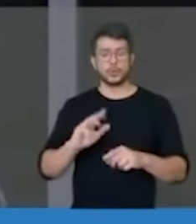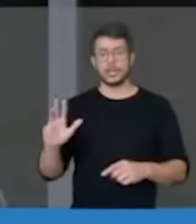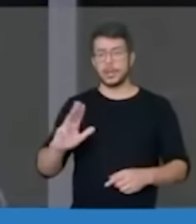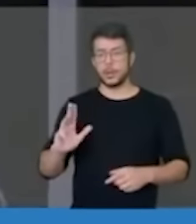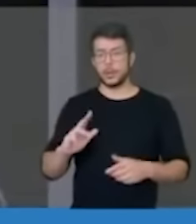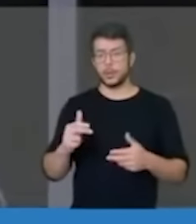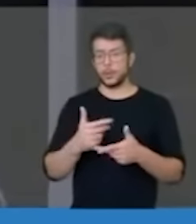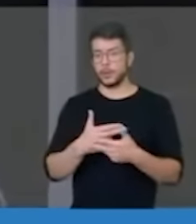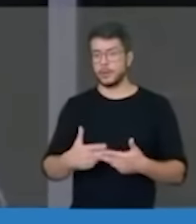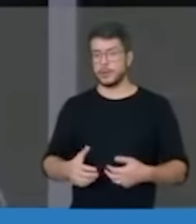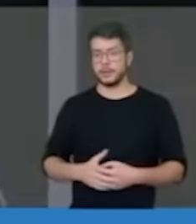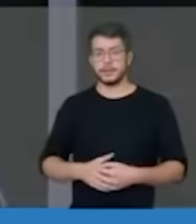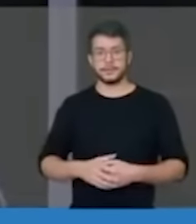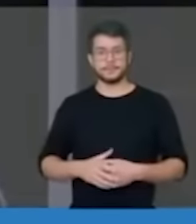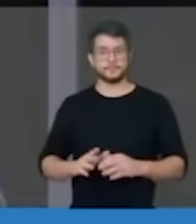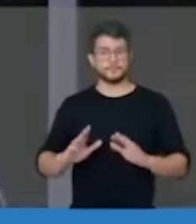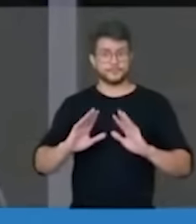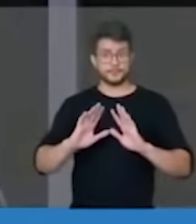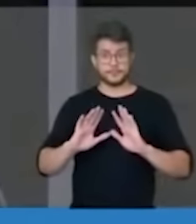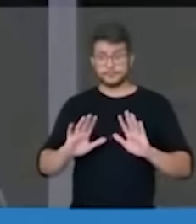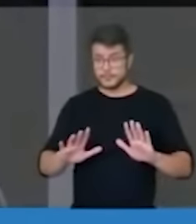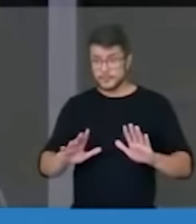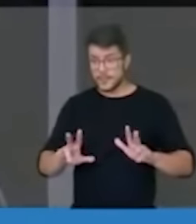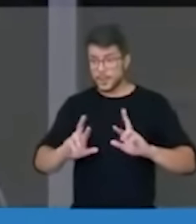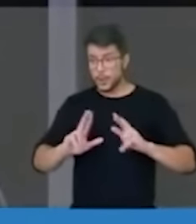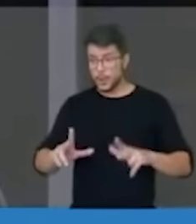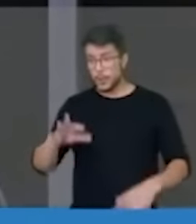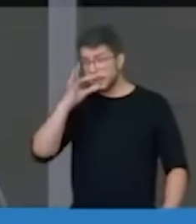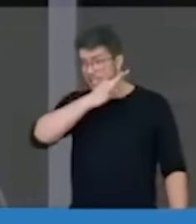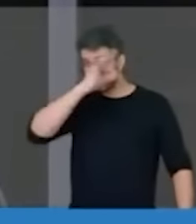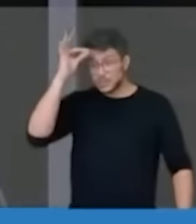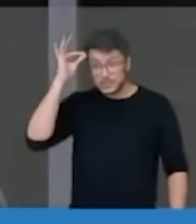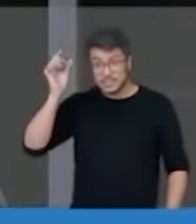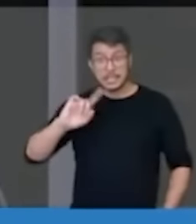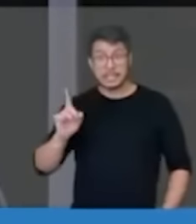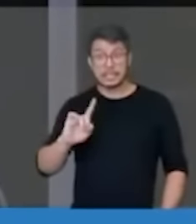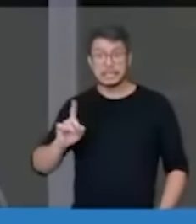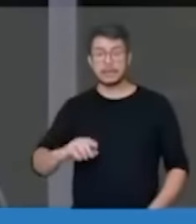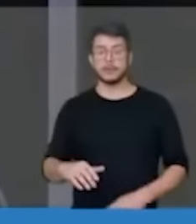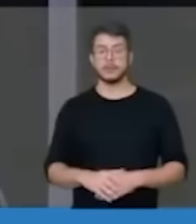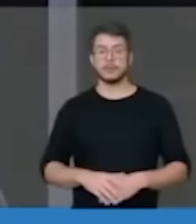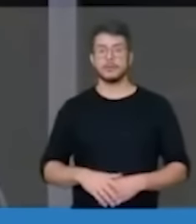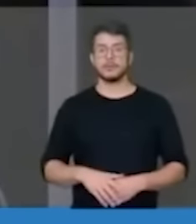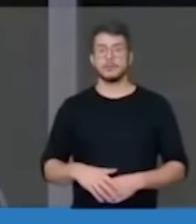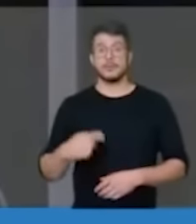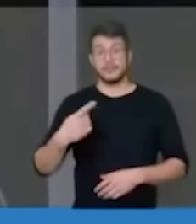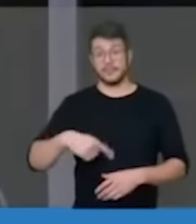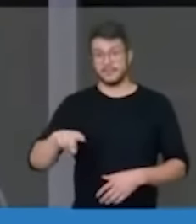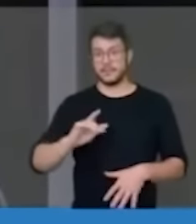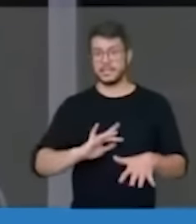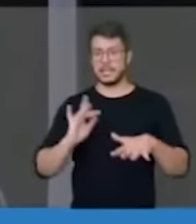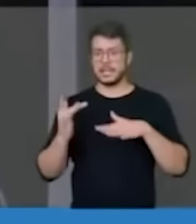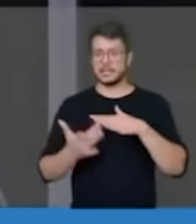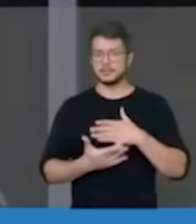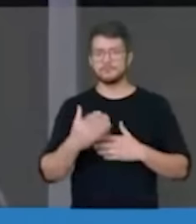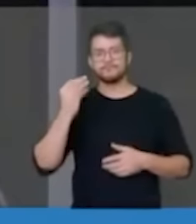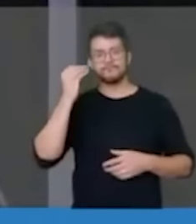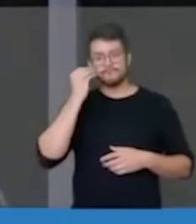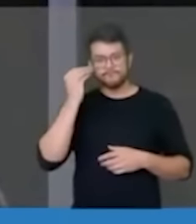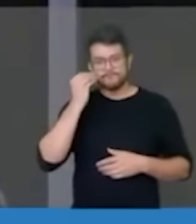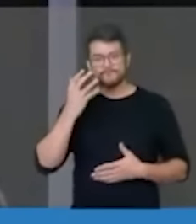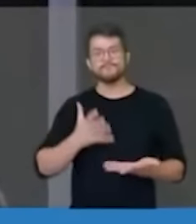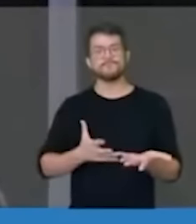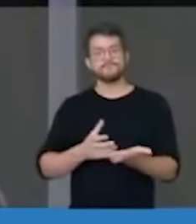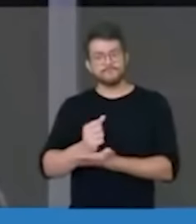foi inocente, não. Não vai na rede social à toa, não. Vai na rede social para costumar uma proposta golpista e